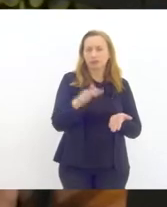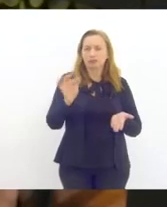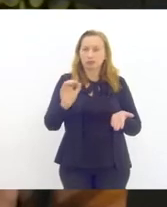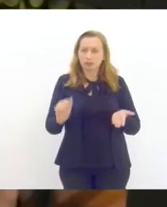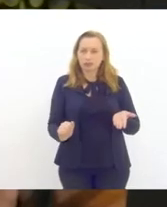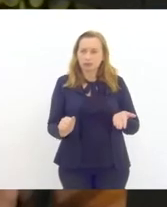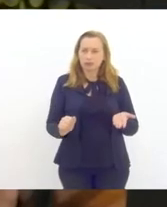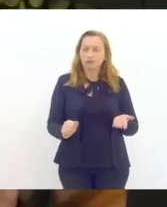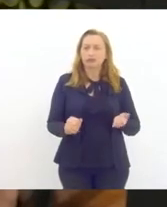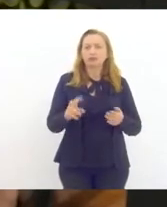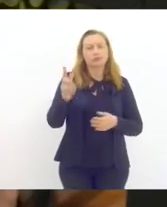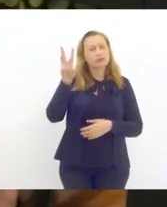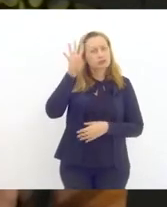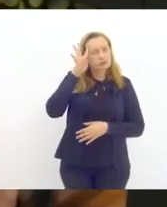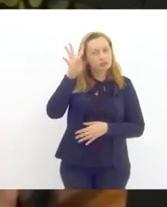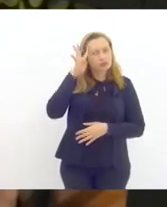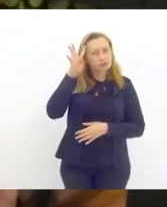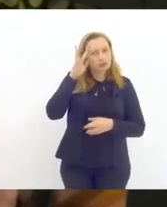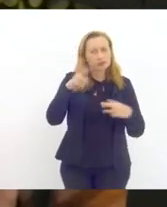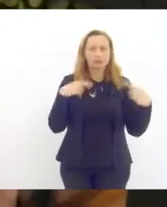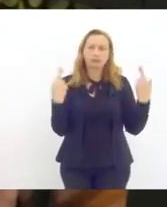na quarta-feira com a secretária